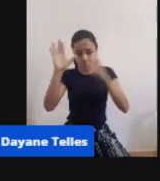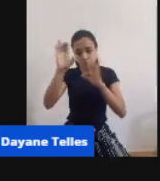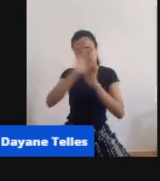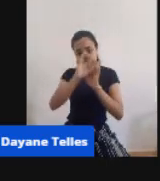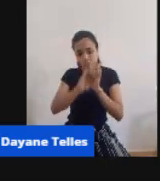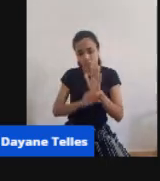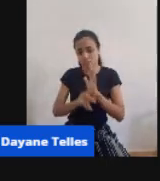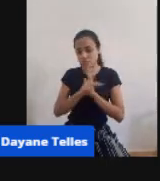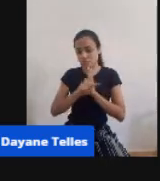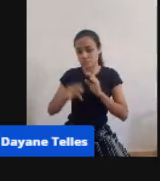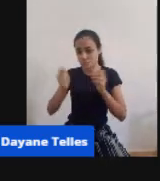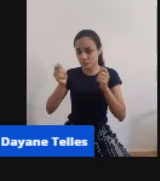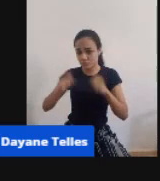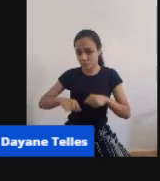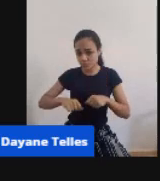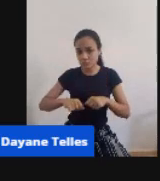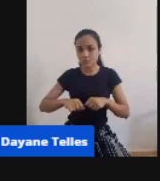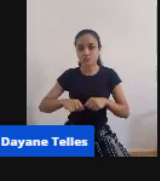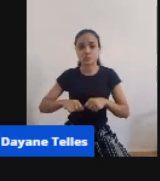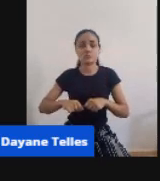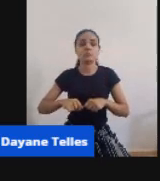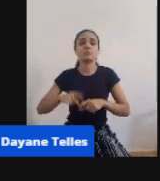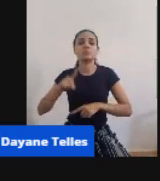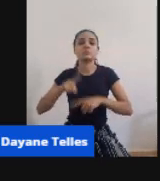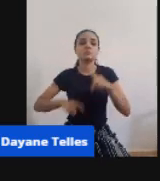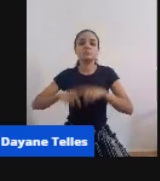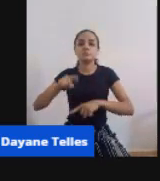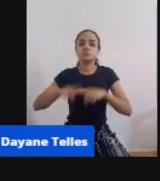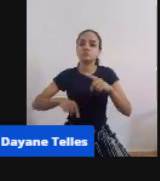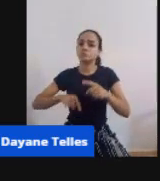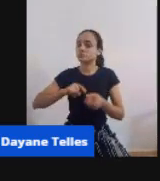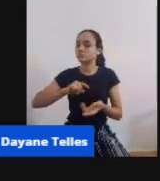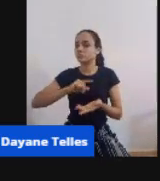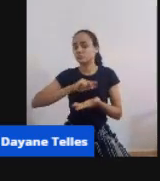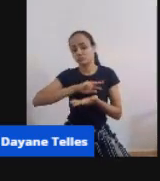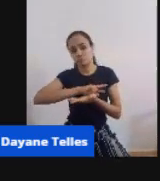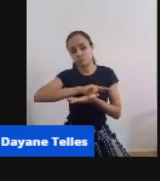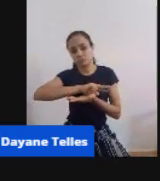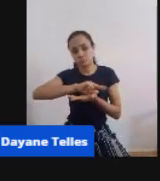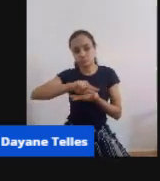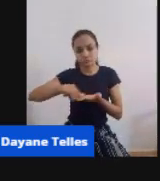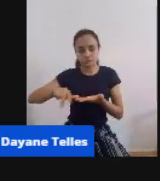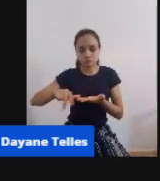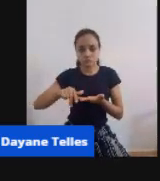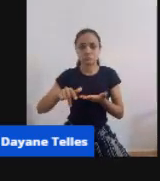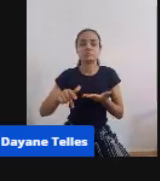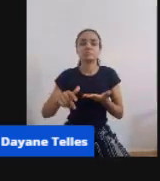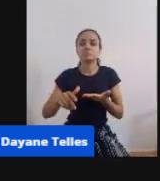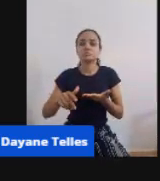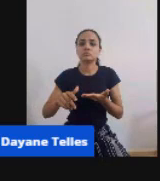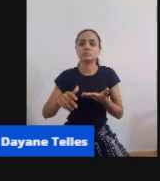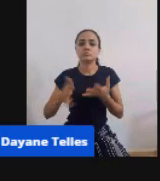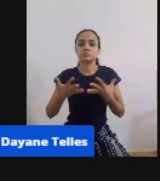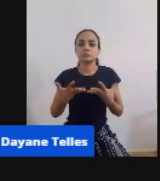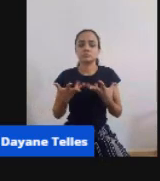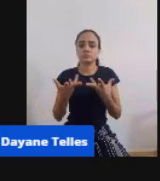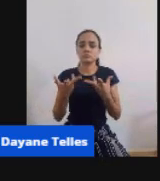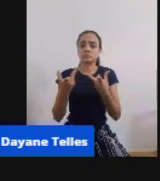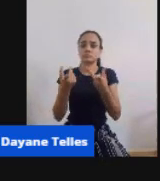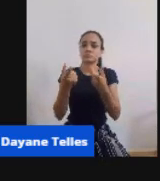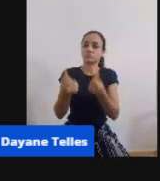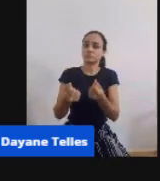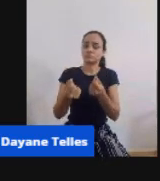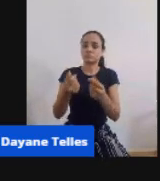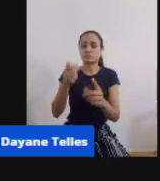recursos variados, aplicar atividades em consonância com as habilidades do referencial curricular